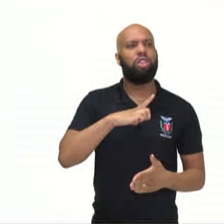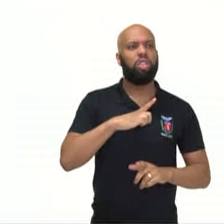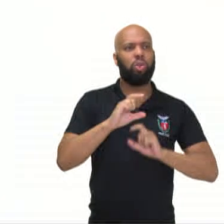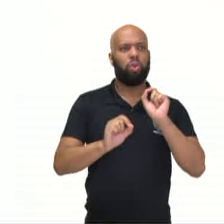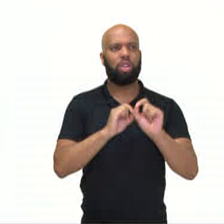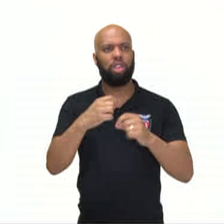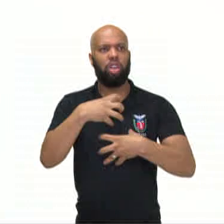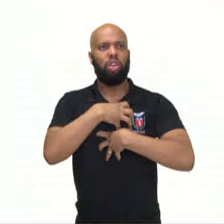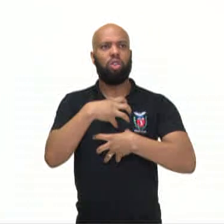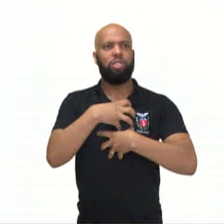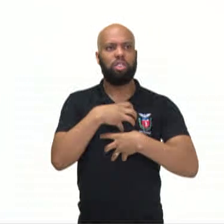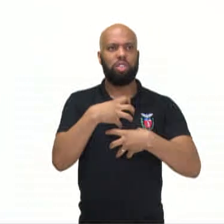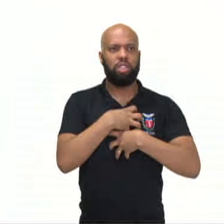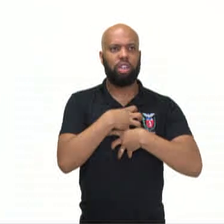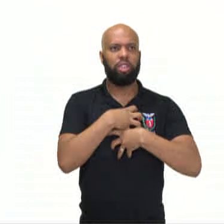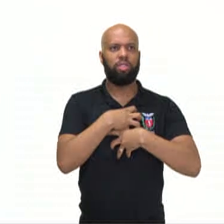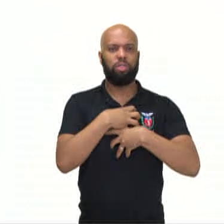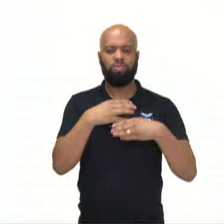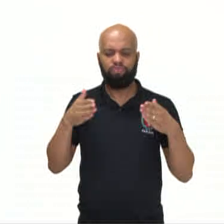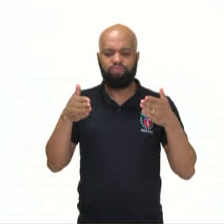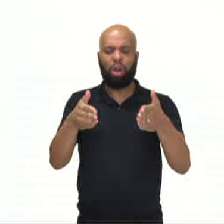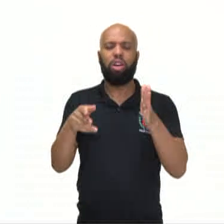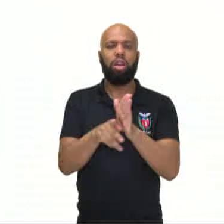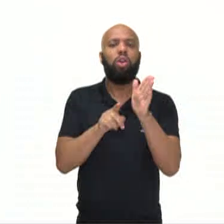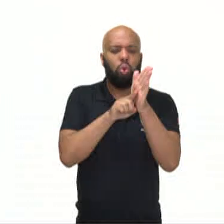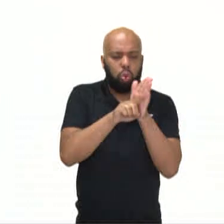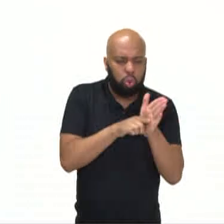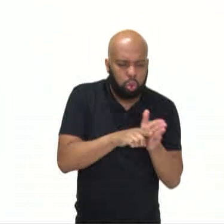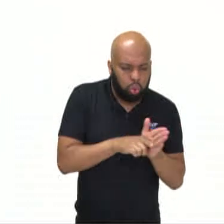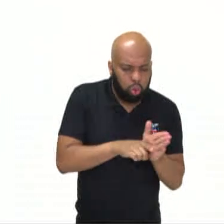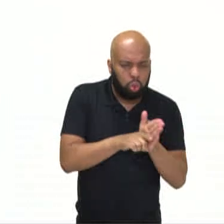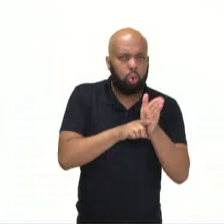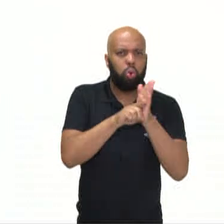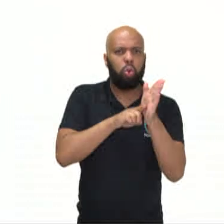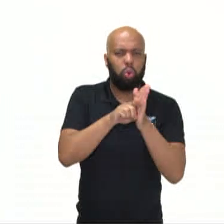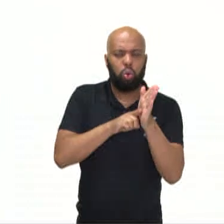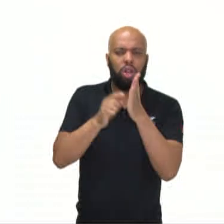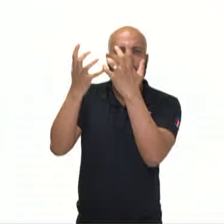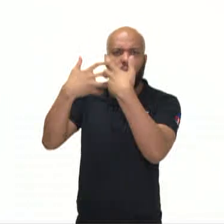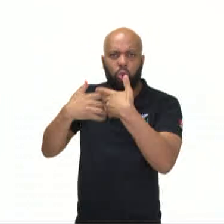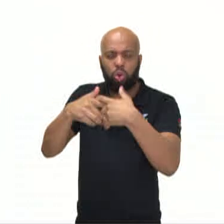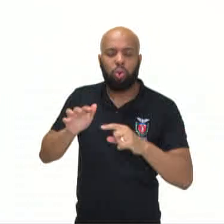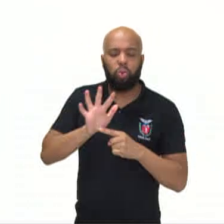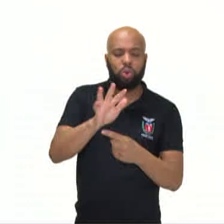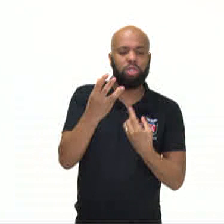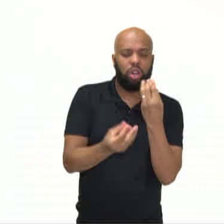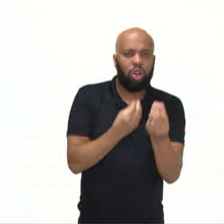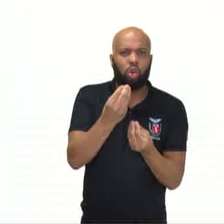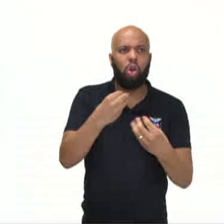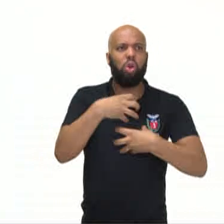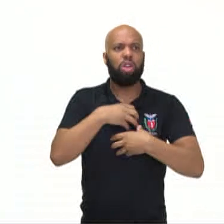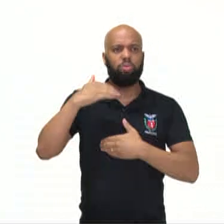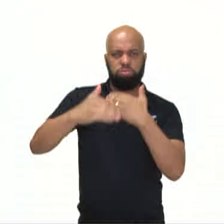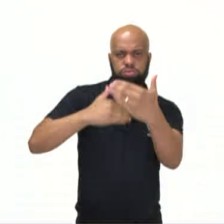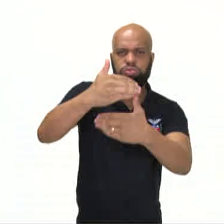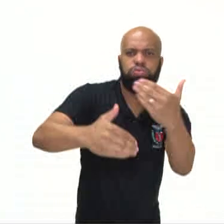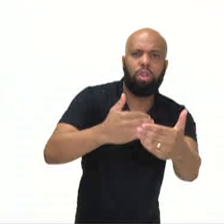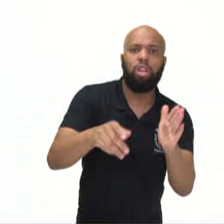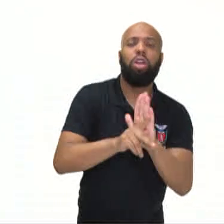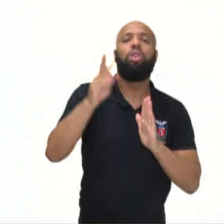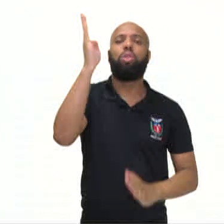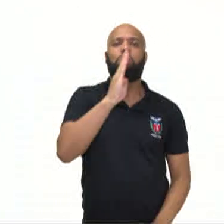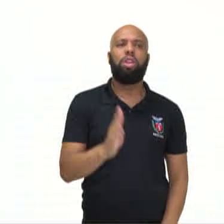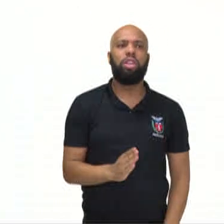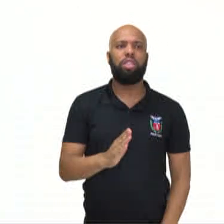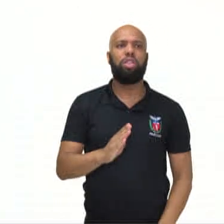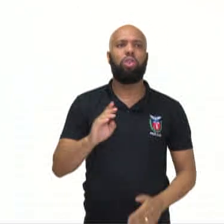um ponto capital para o historiador reflexivo mostrar como, no desenvolvimento sucessivo do Brasil, se